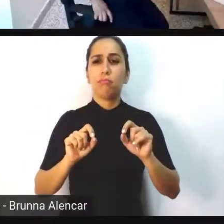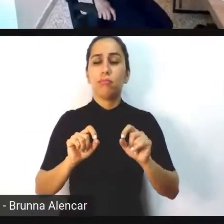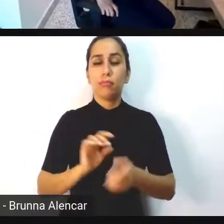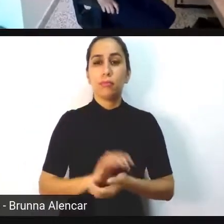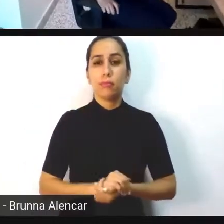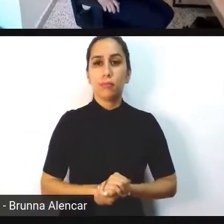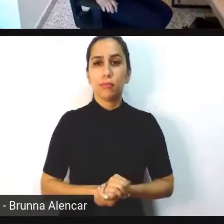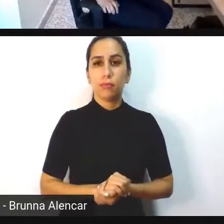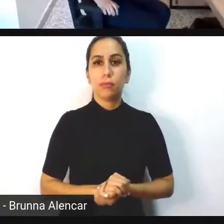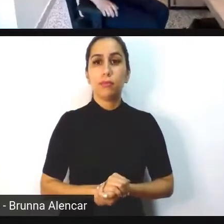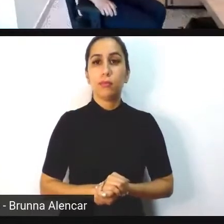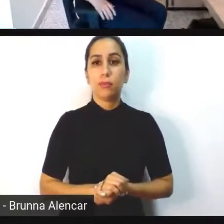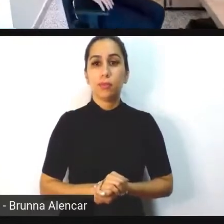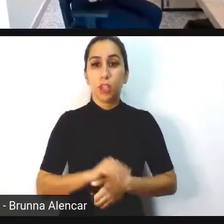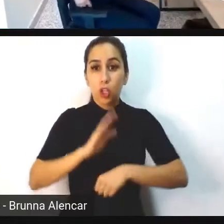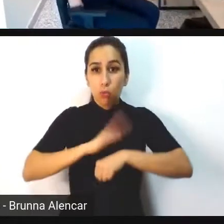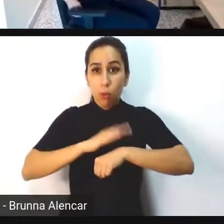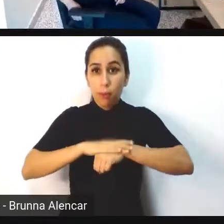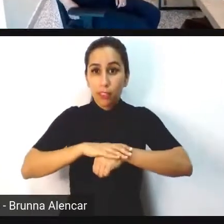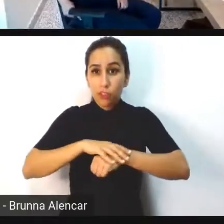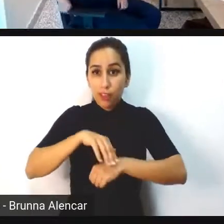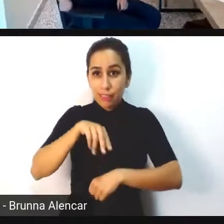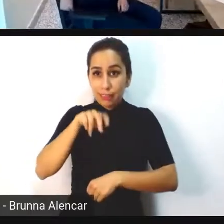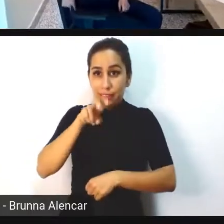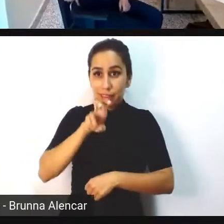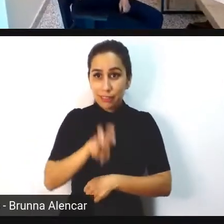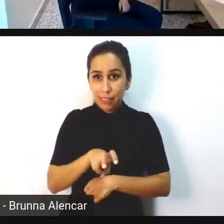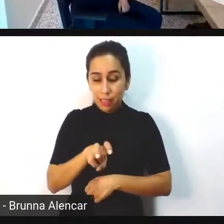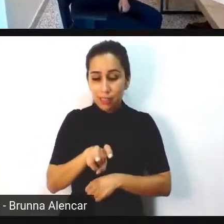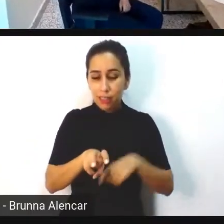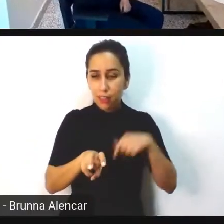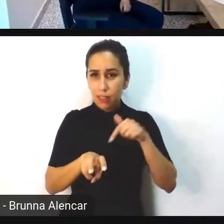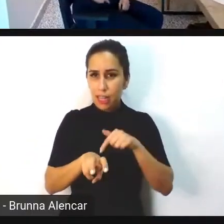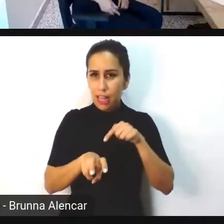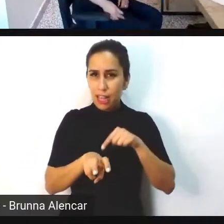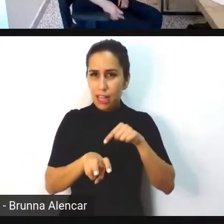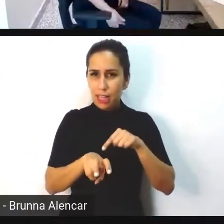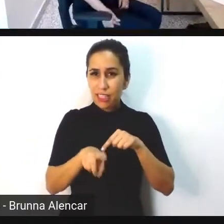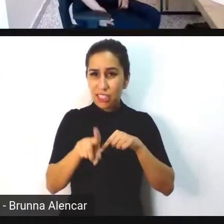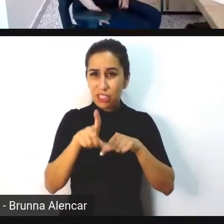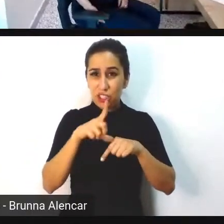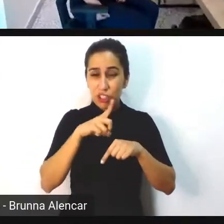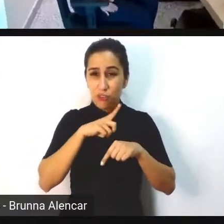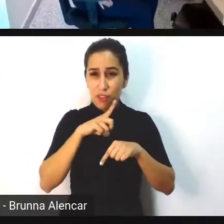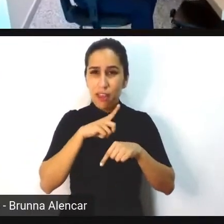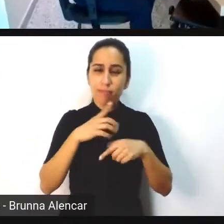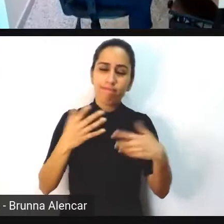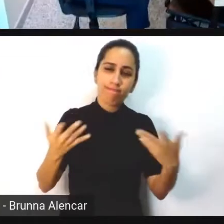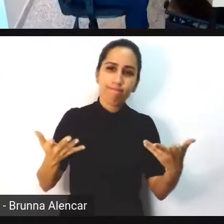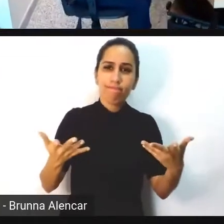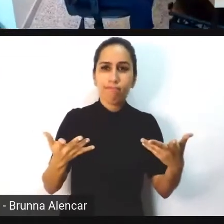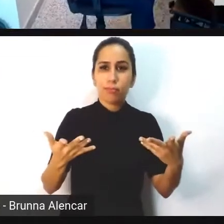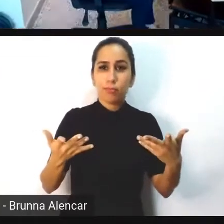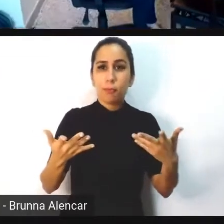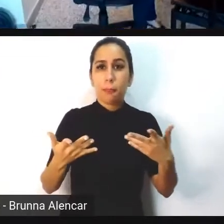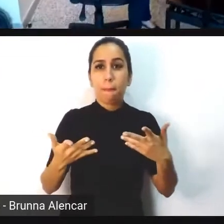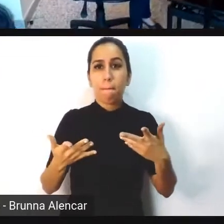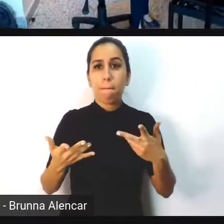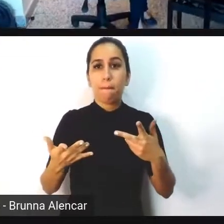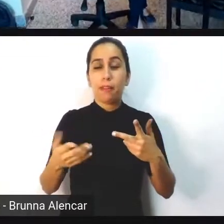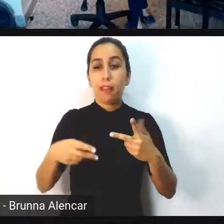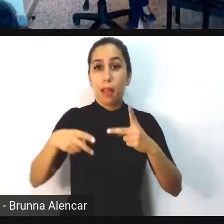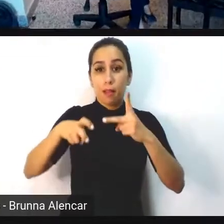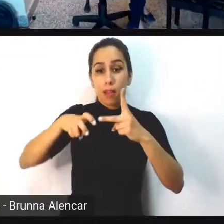enquanto estiver sentado, estiver com um ângulo muito reto aqui, esse ângulo que vai entre a minha coxa e